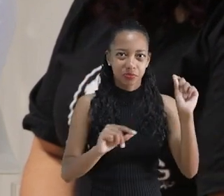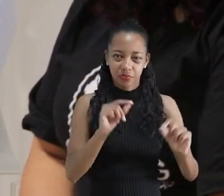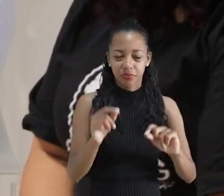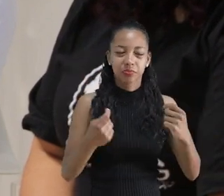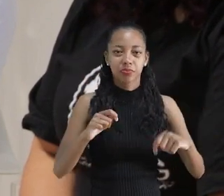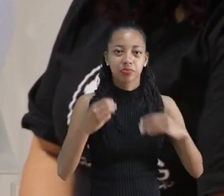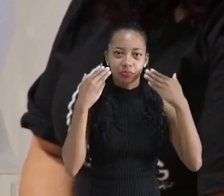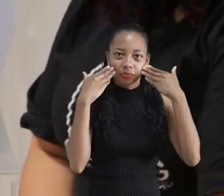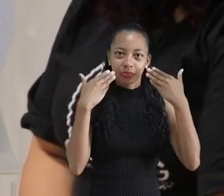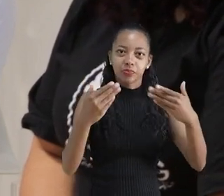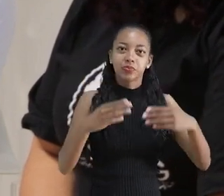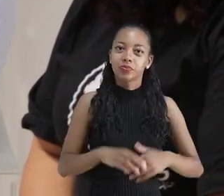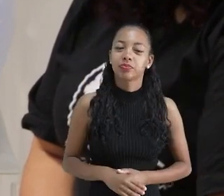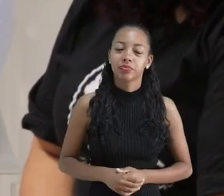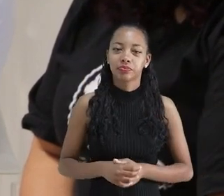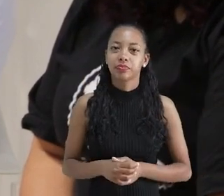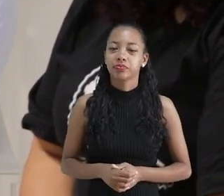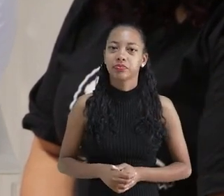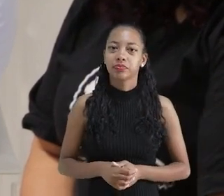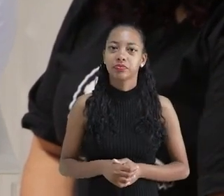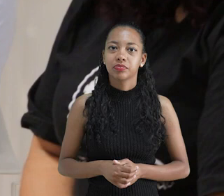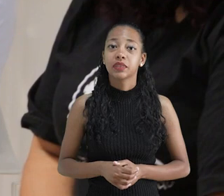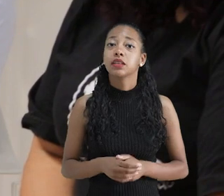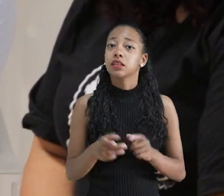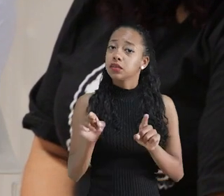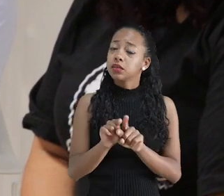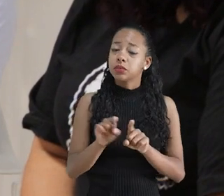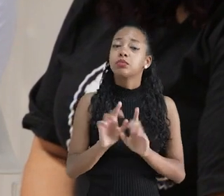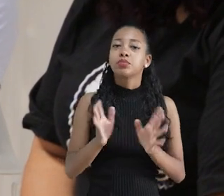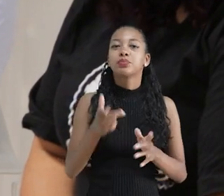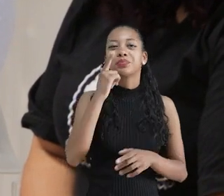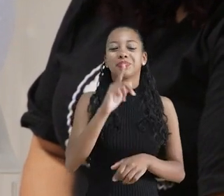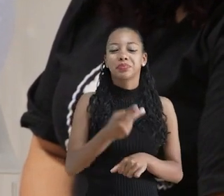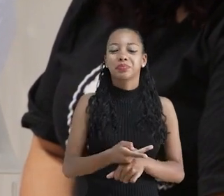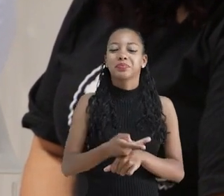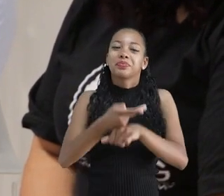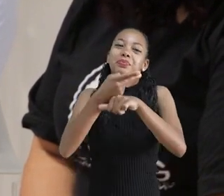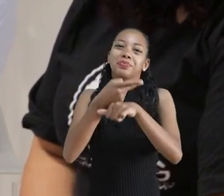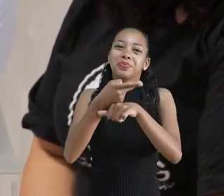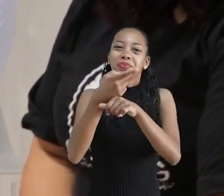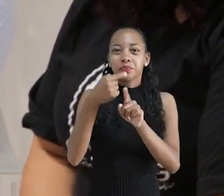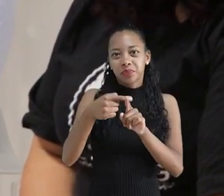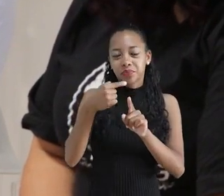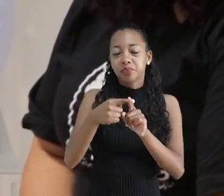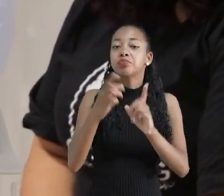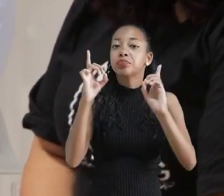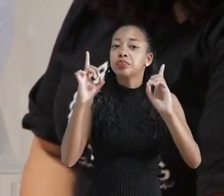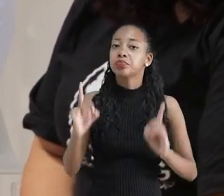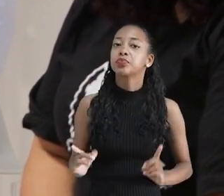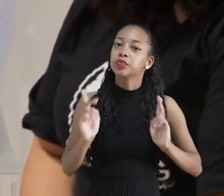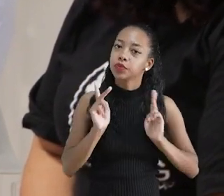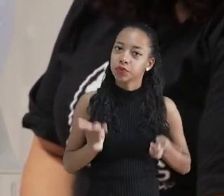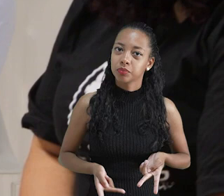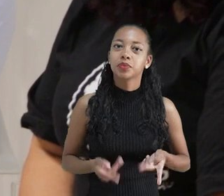ano nós fomos agraciados com uma eh comenda na Assembleia Legislativa com um prêmio de direitos humanos também pela atuação nesse